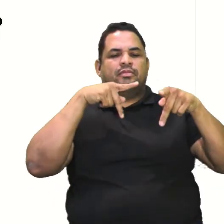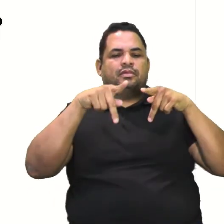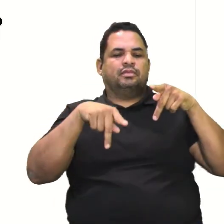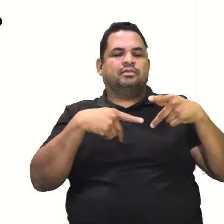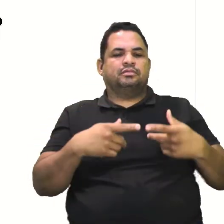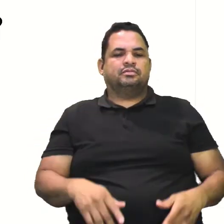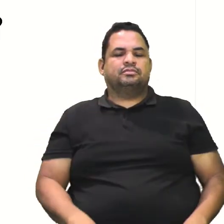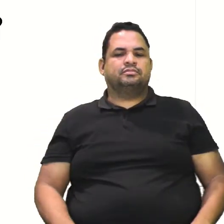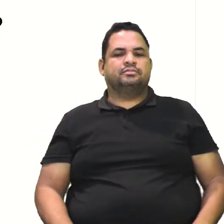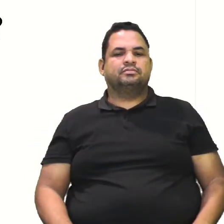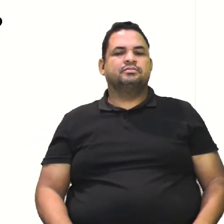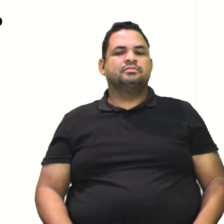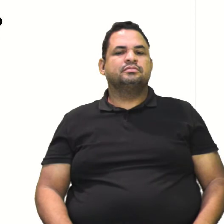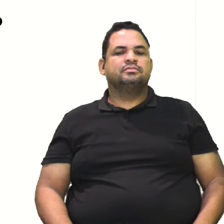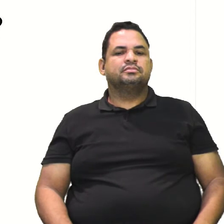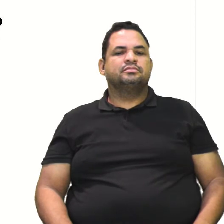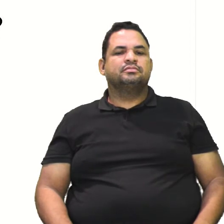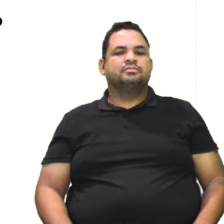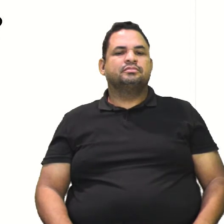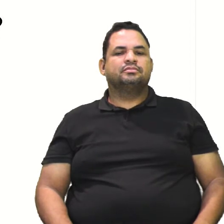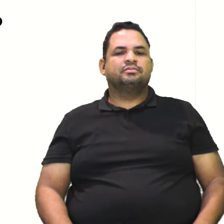popular?